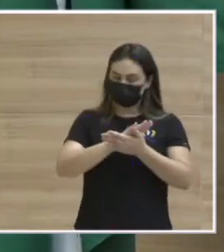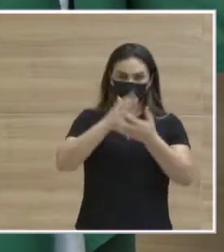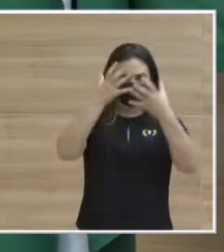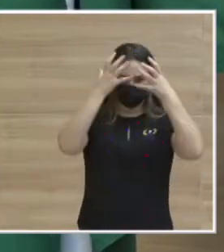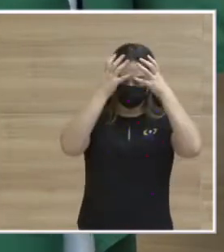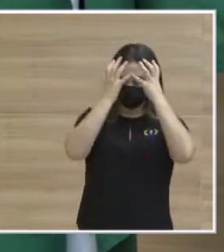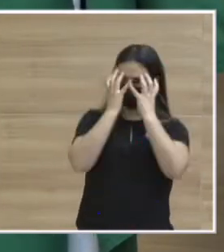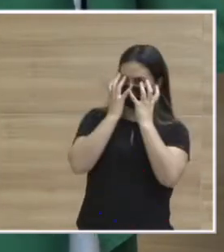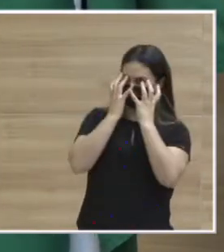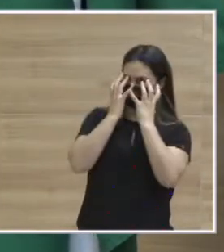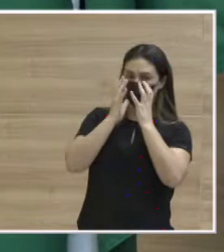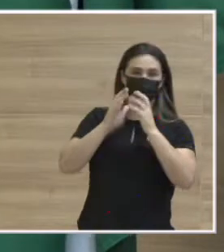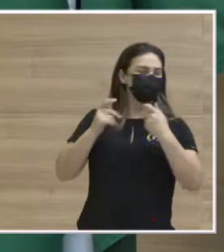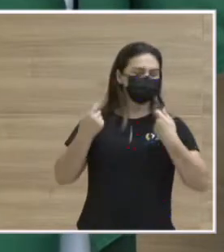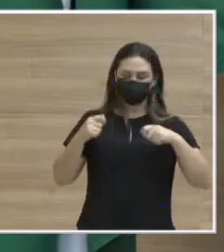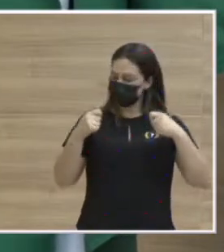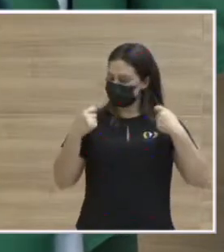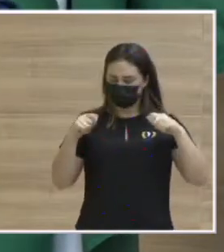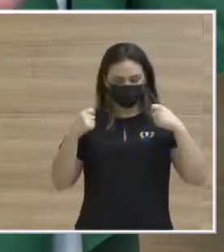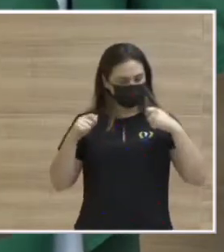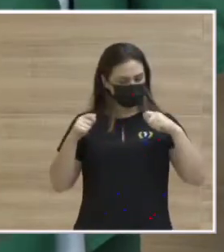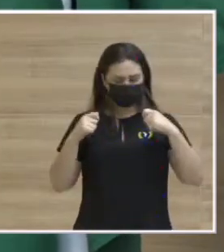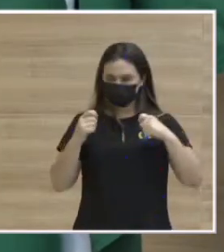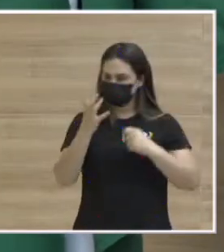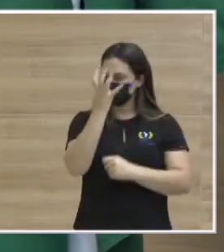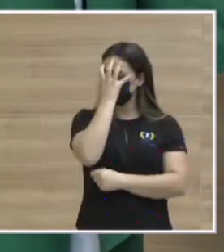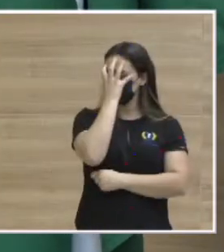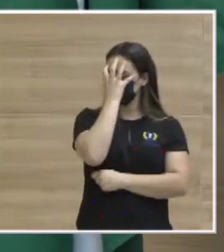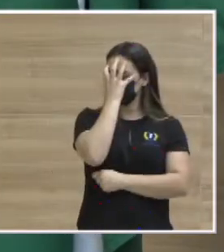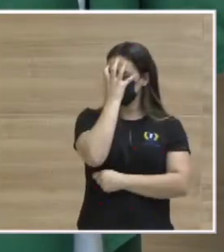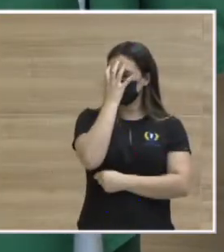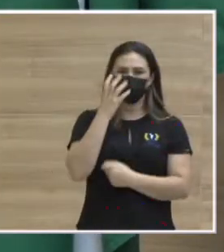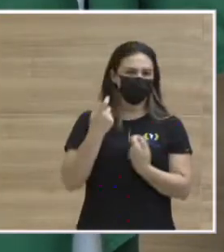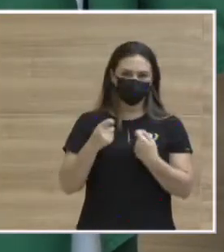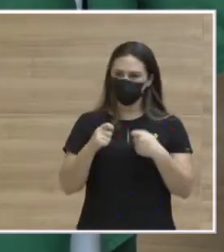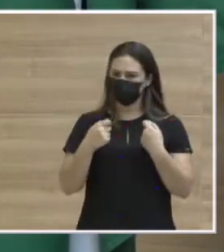senhores. Não necessito, de máscaras.